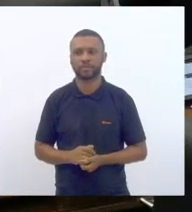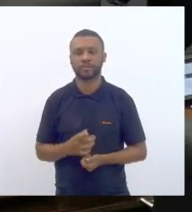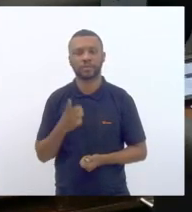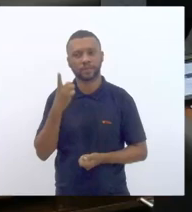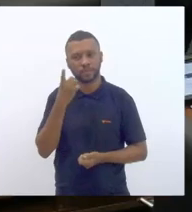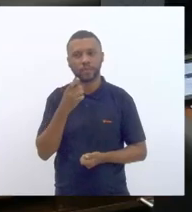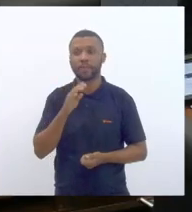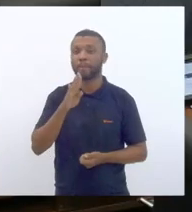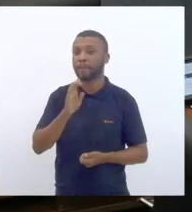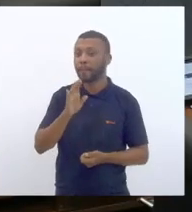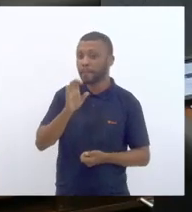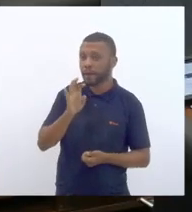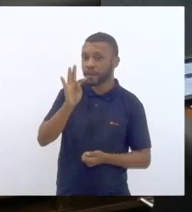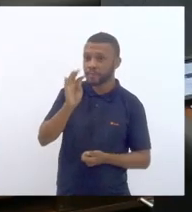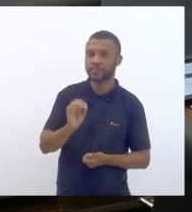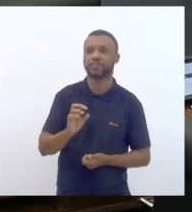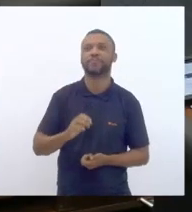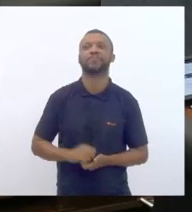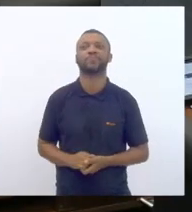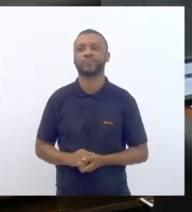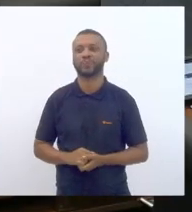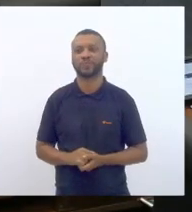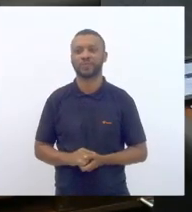Deputado Bebeto.